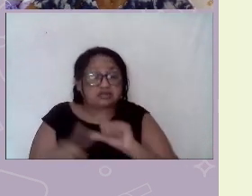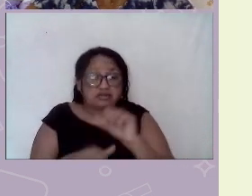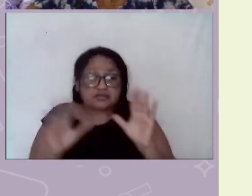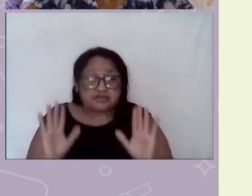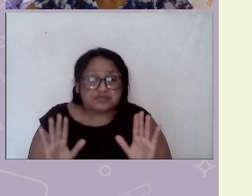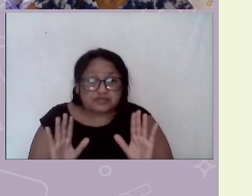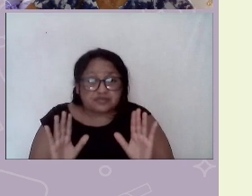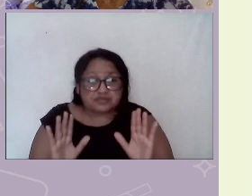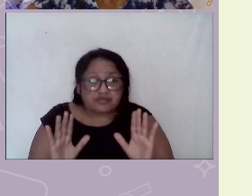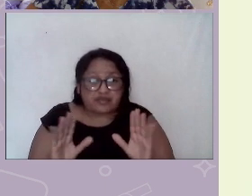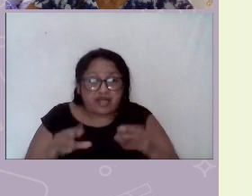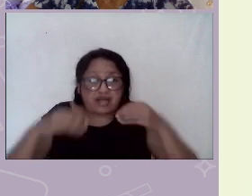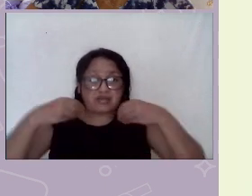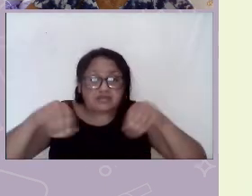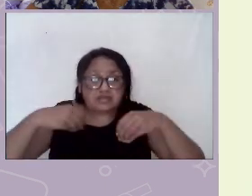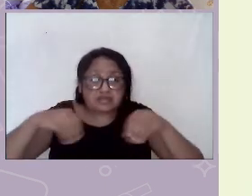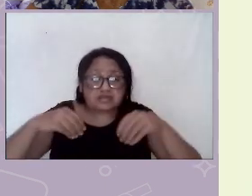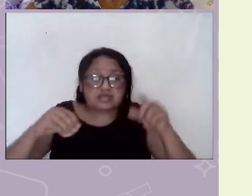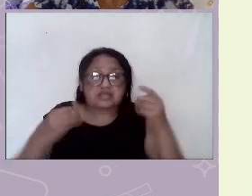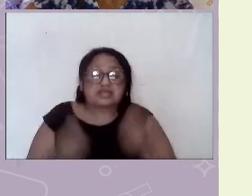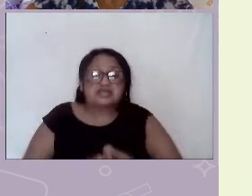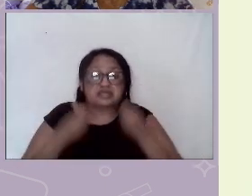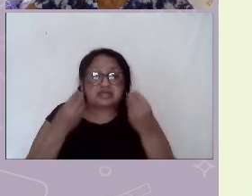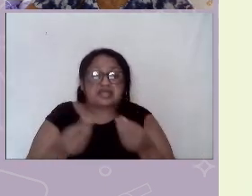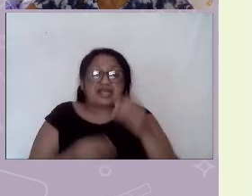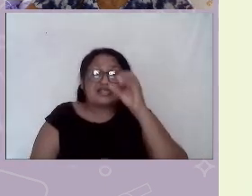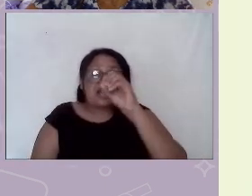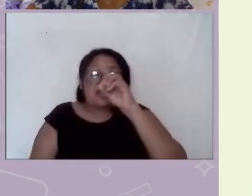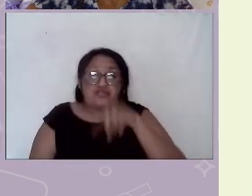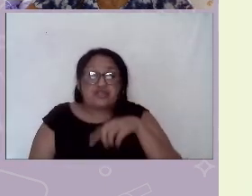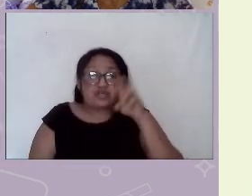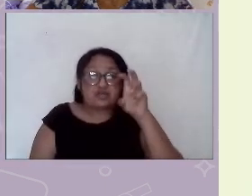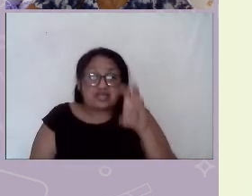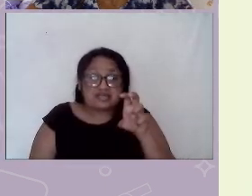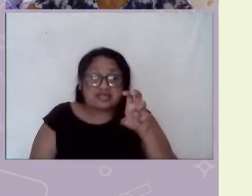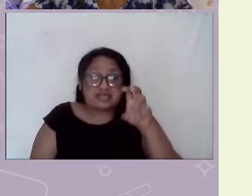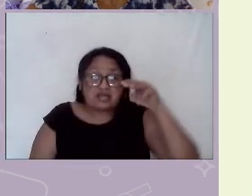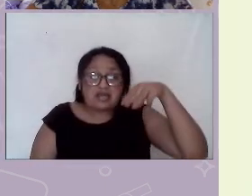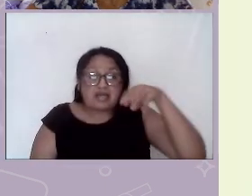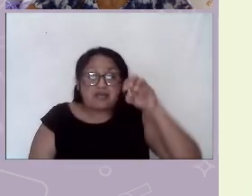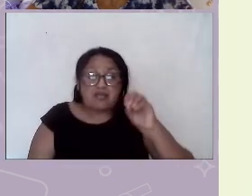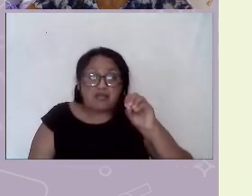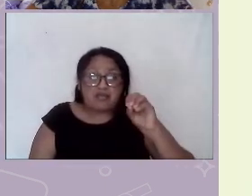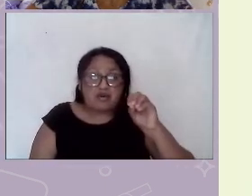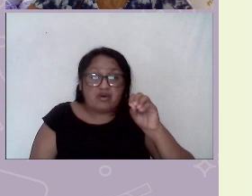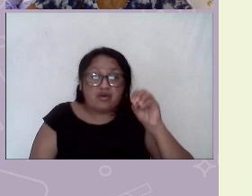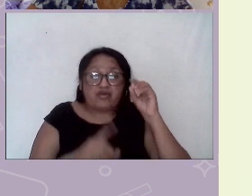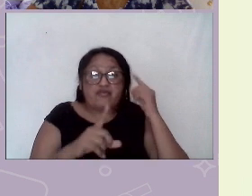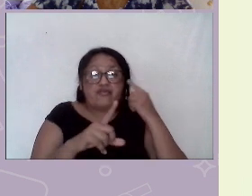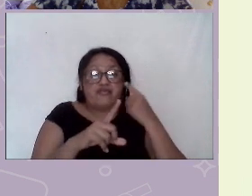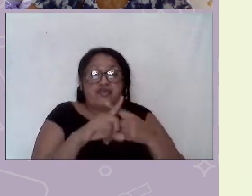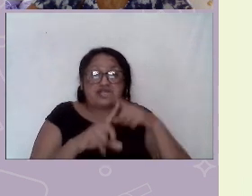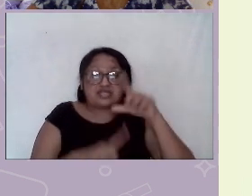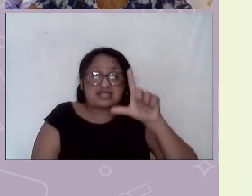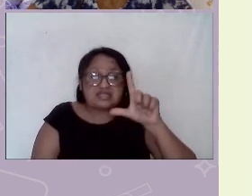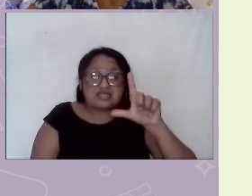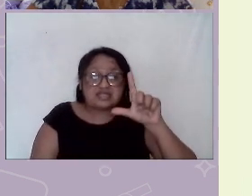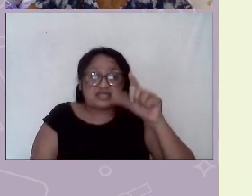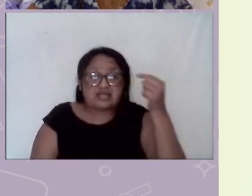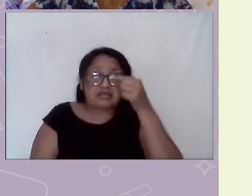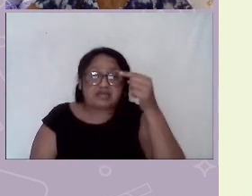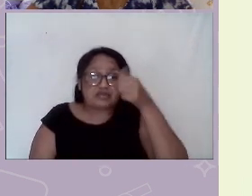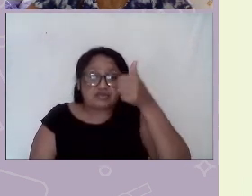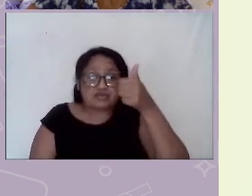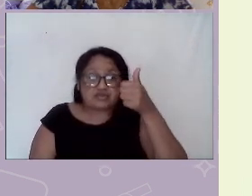a molaridade ele deu que é 0,5 mol vezes litro a menos 1 0,5